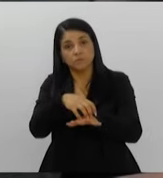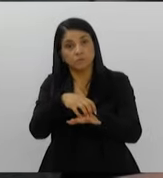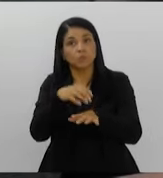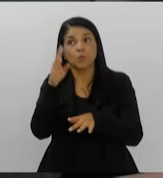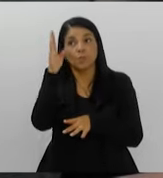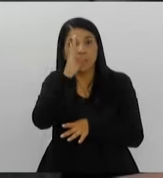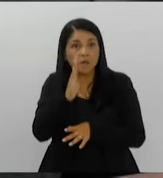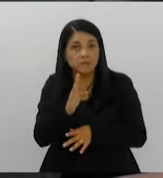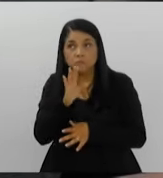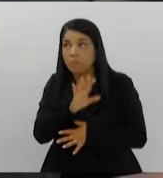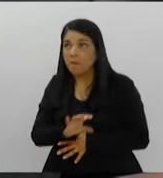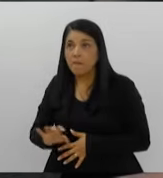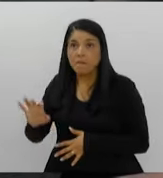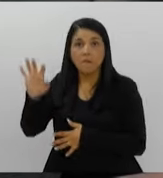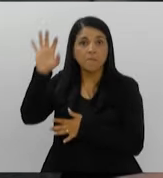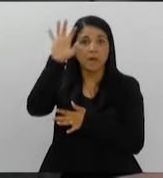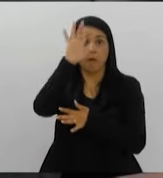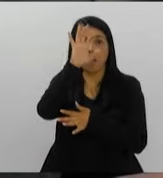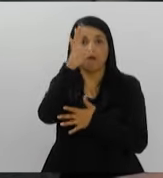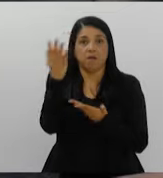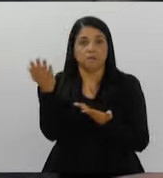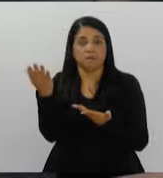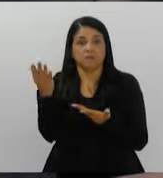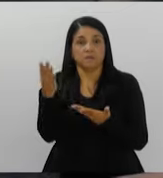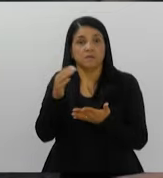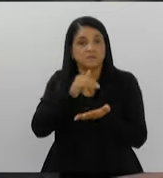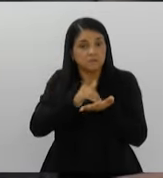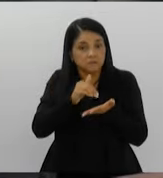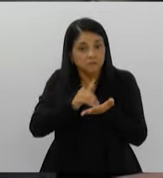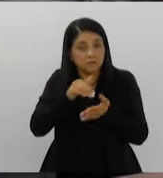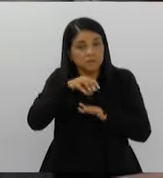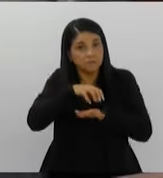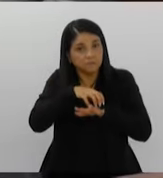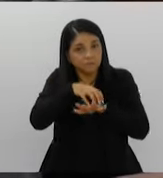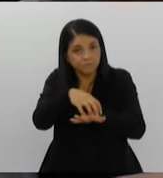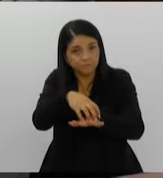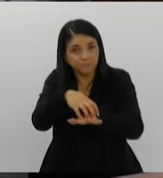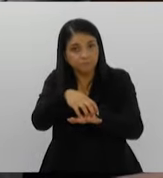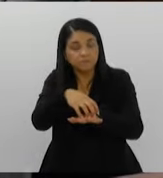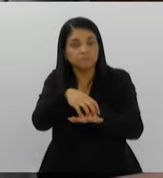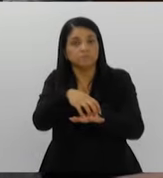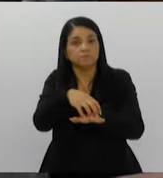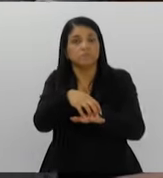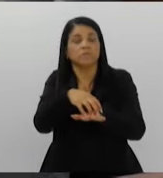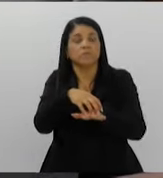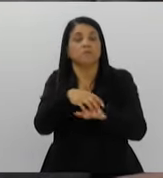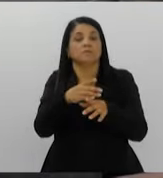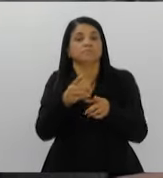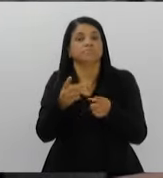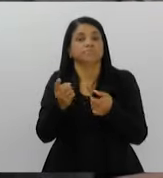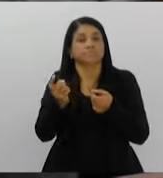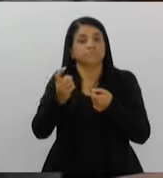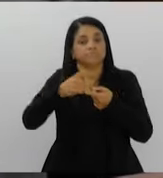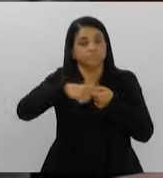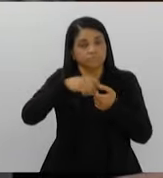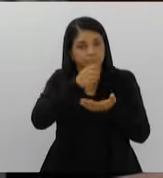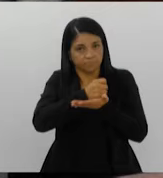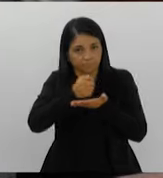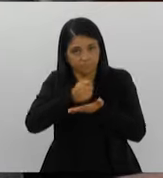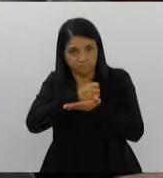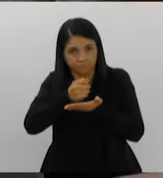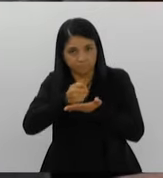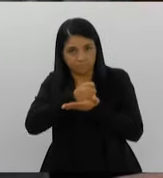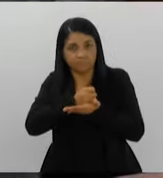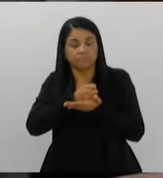inteiro, deputada. No Brasil inteiro, a Secretaria de Transporte promove a concessão do serviço interestadual